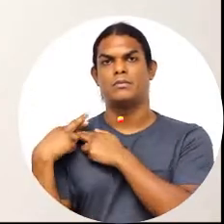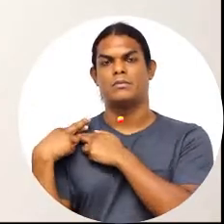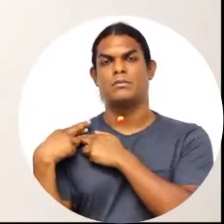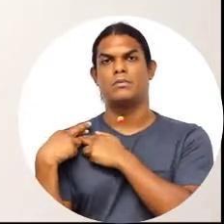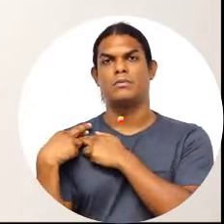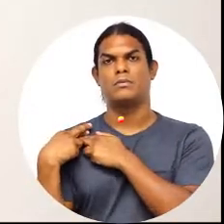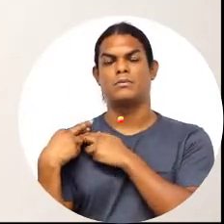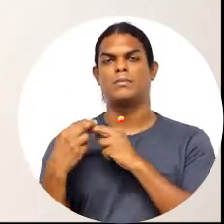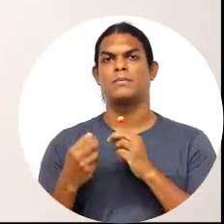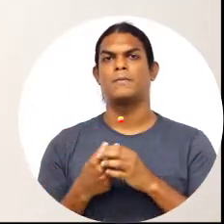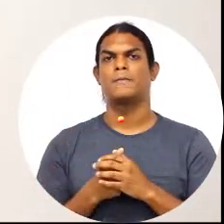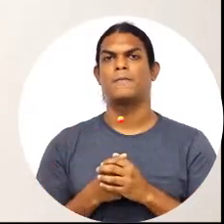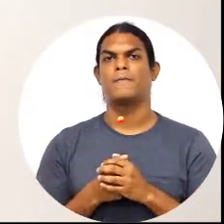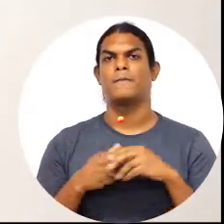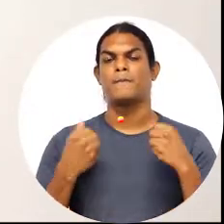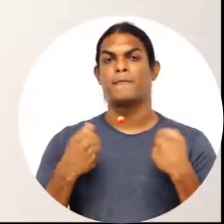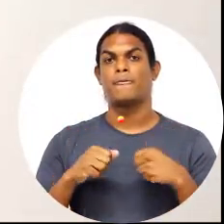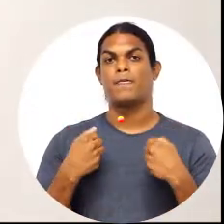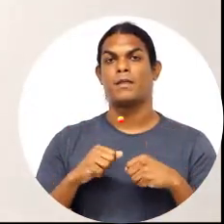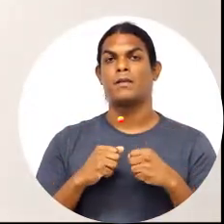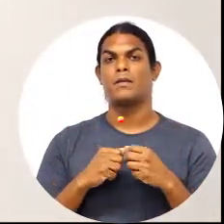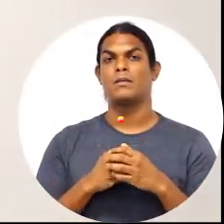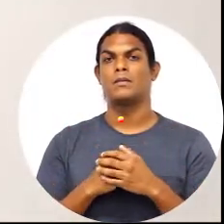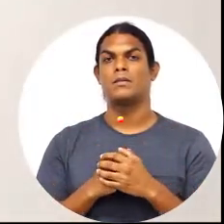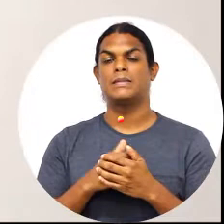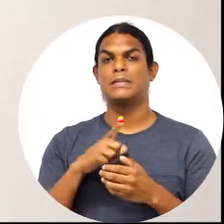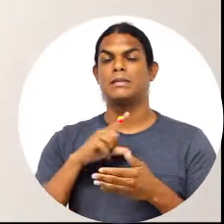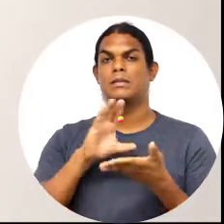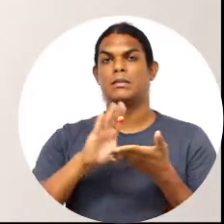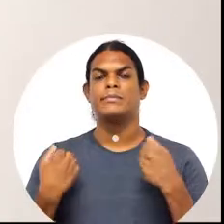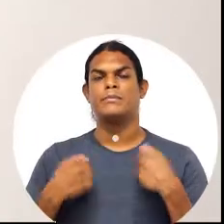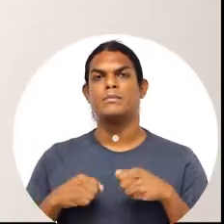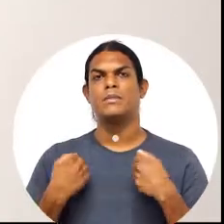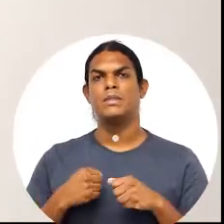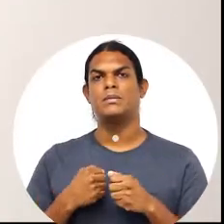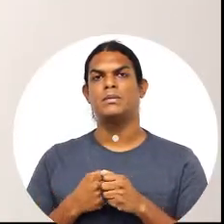materialização, ele vai ter que alocar